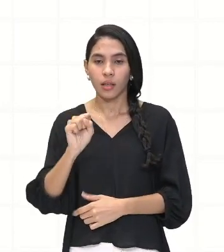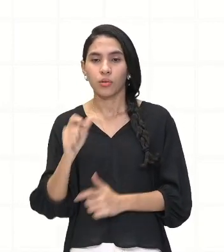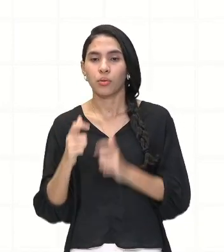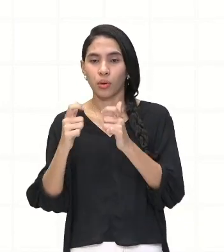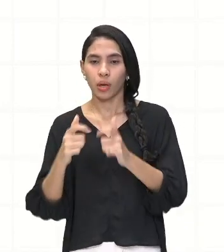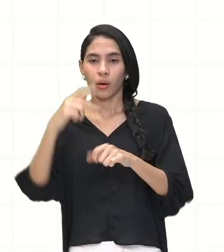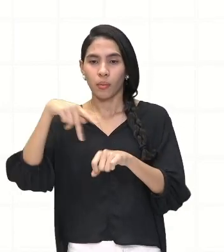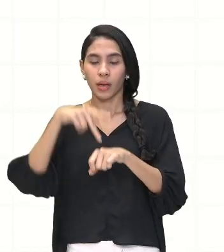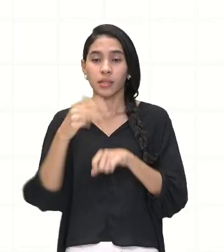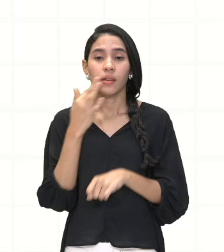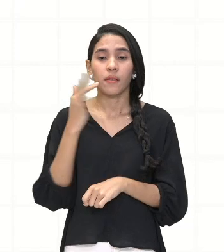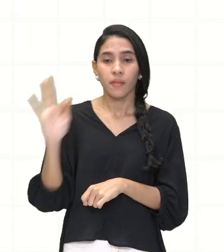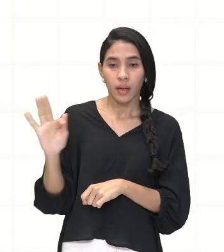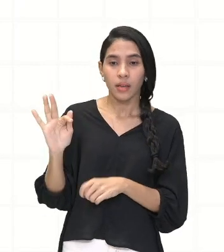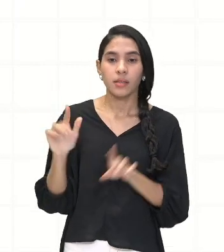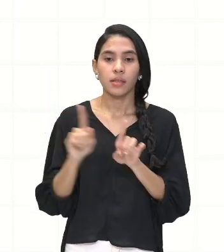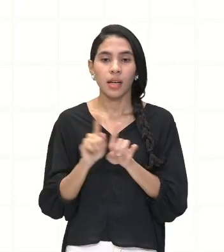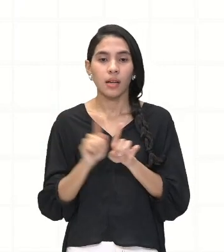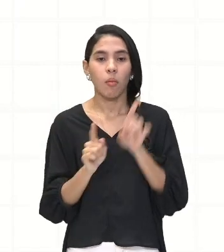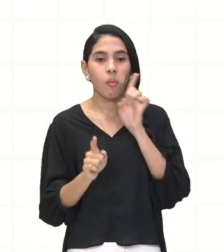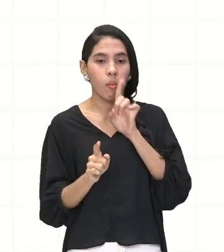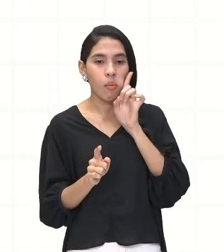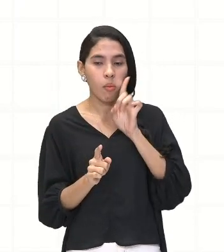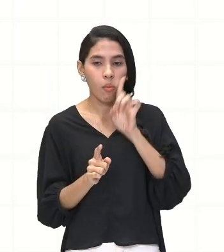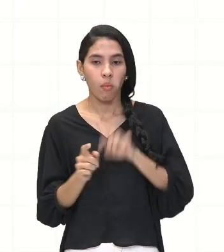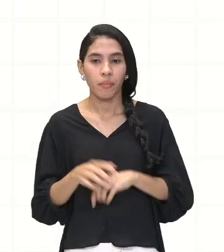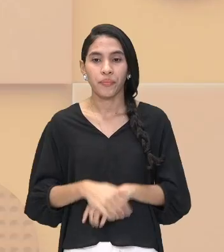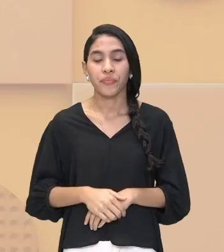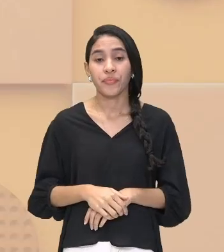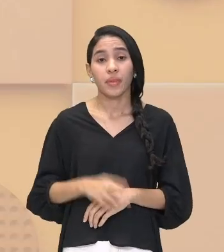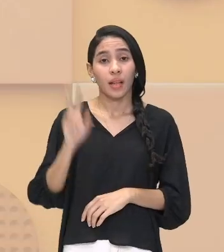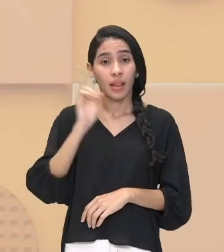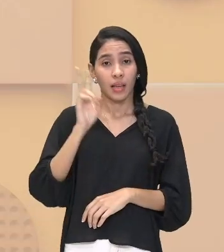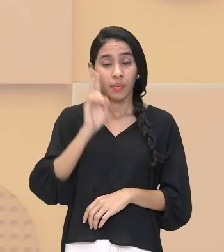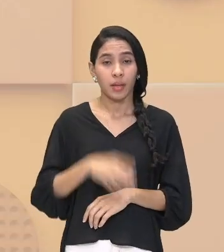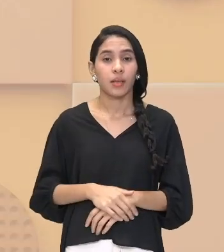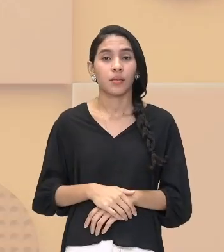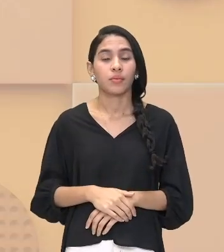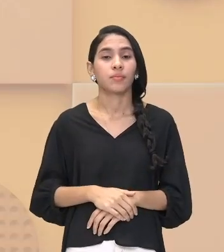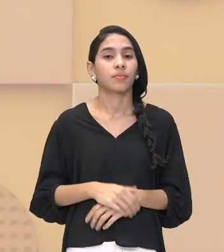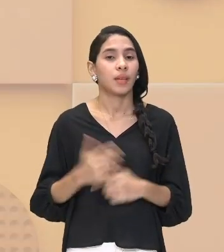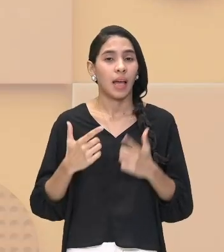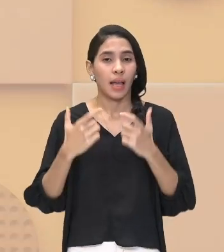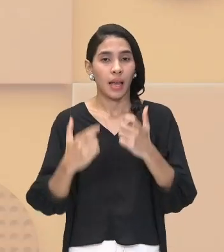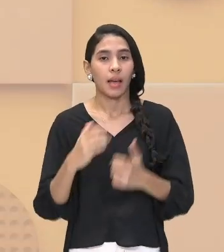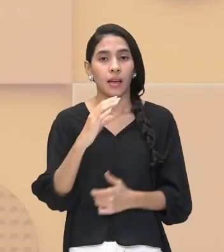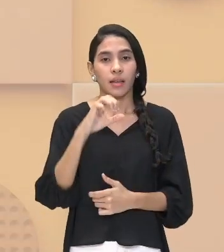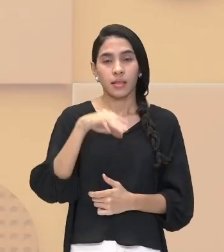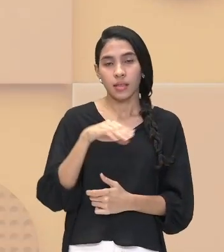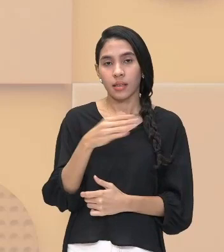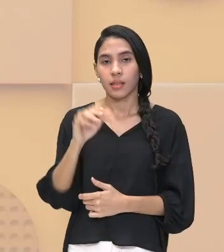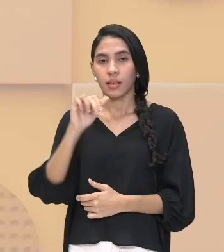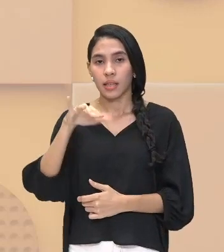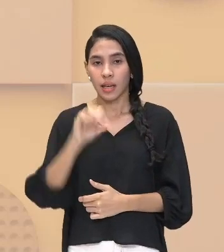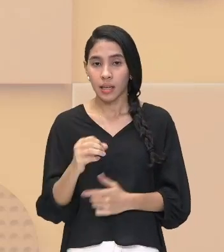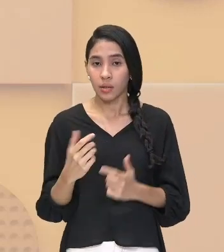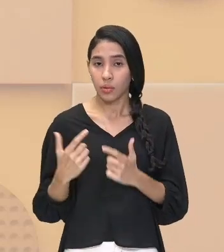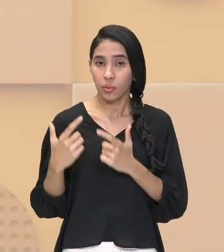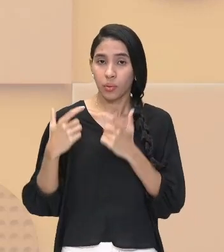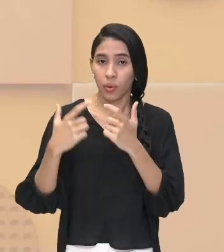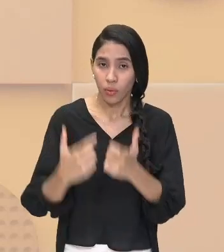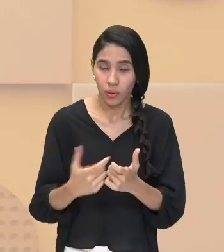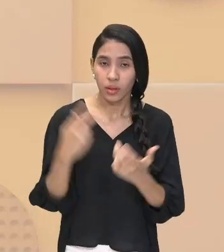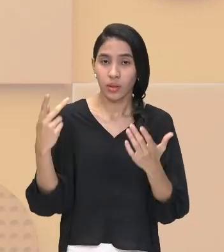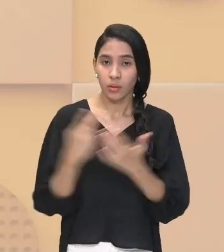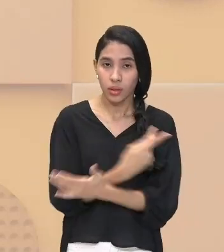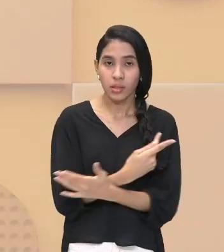entre França e Inglaterra. Só relembrando que a Guerra dos 100 Anos foi um conflito que aconteceu